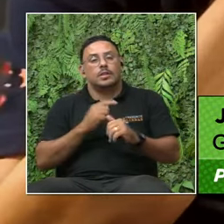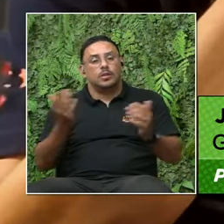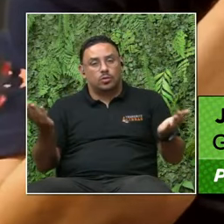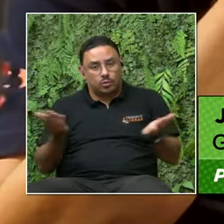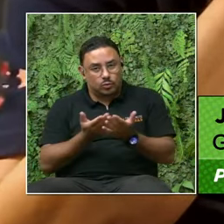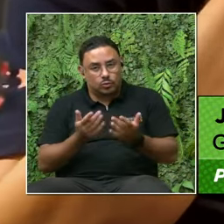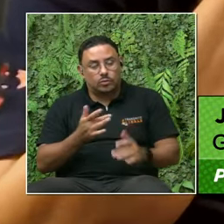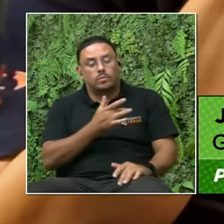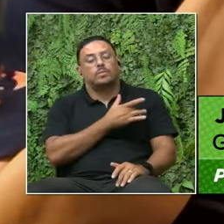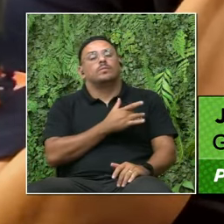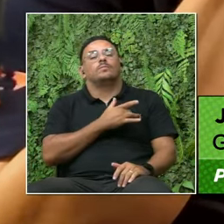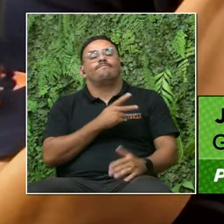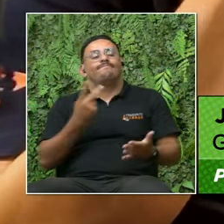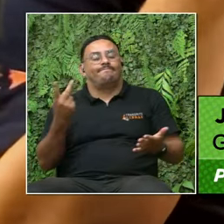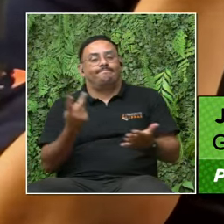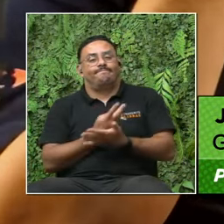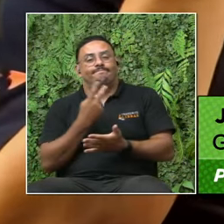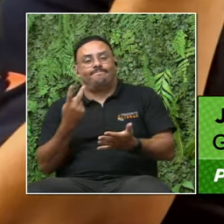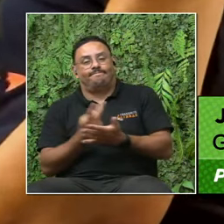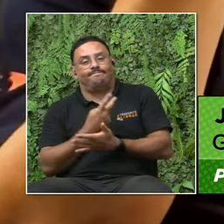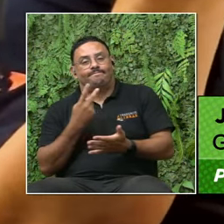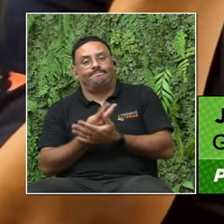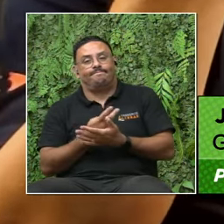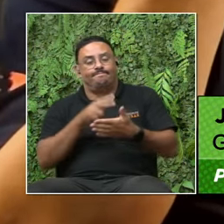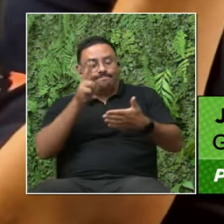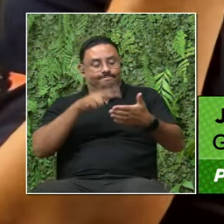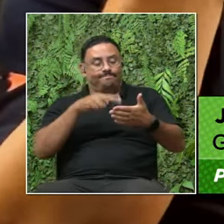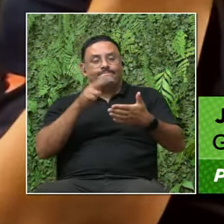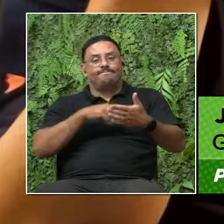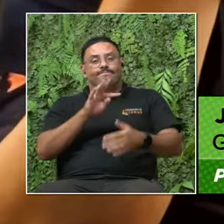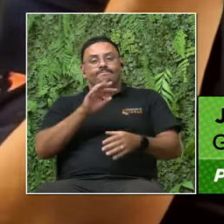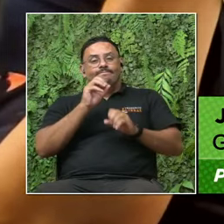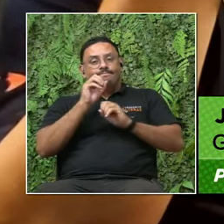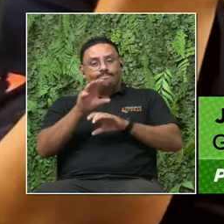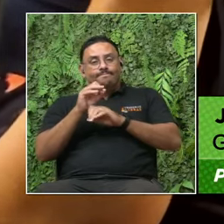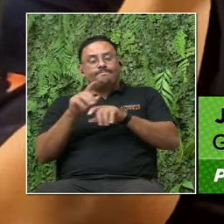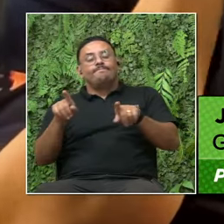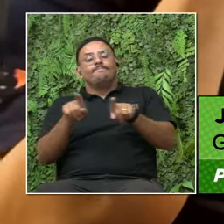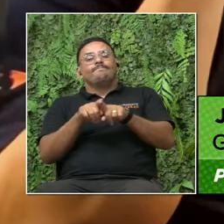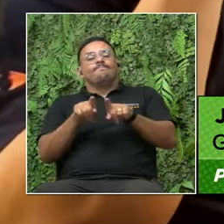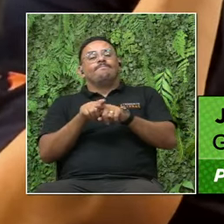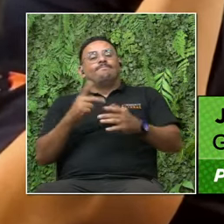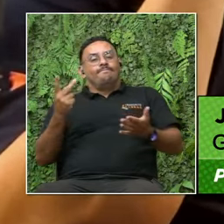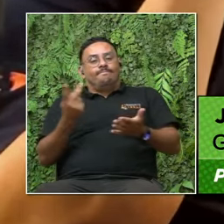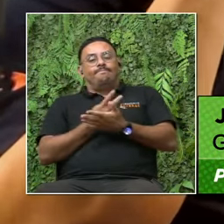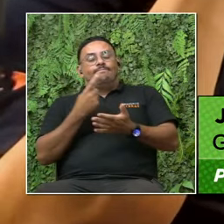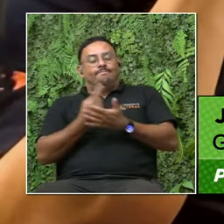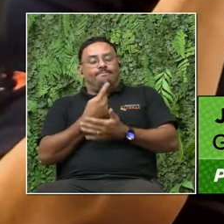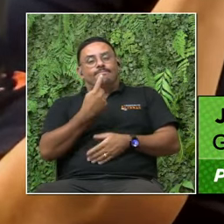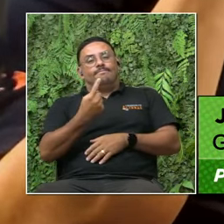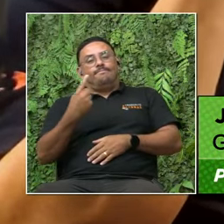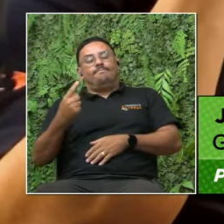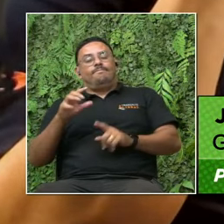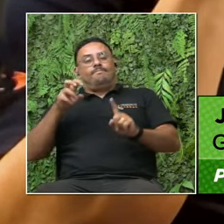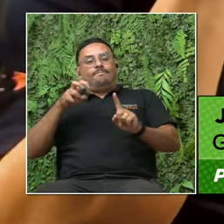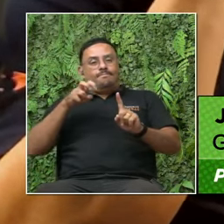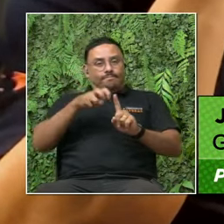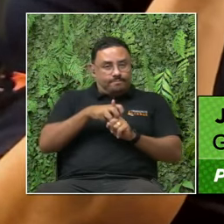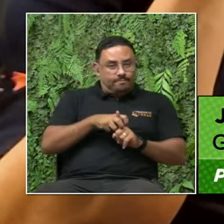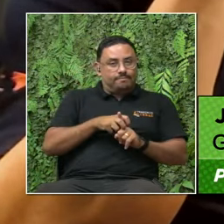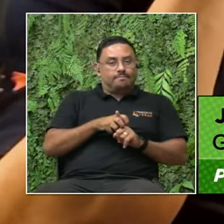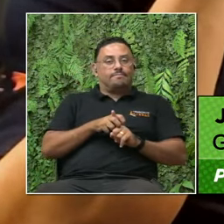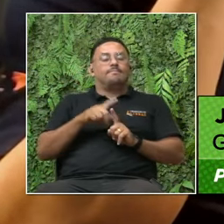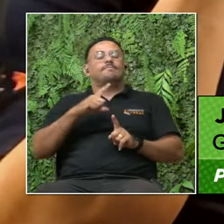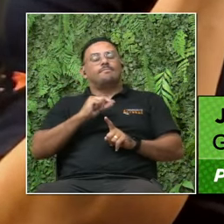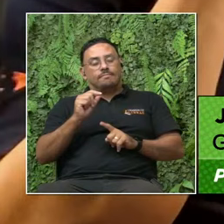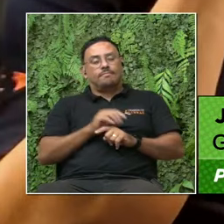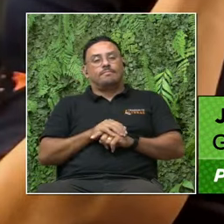Cruzeiro erros na minha avaliação de leitura do técnico e também erros individuais que impactam diretamente na partida